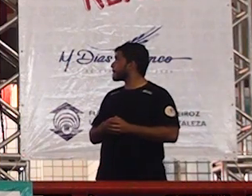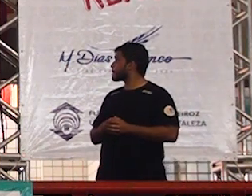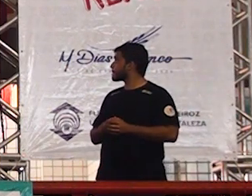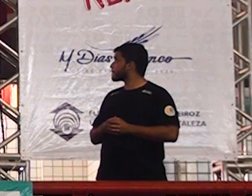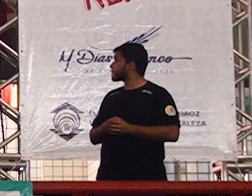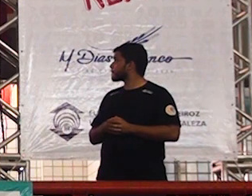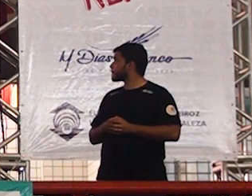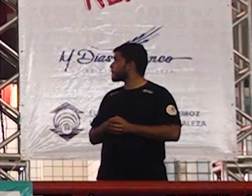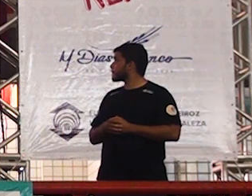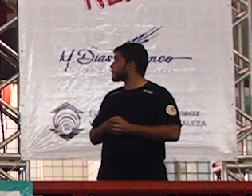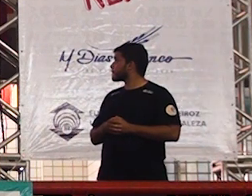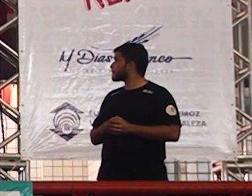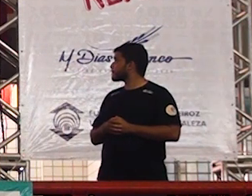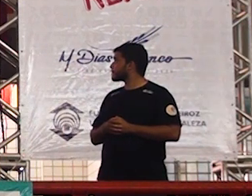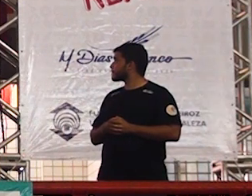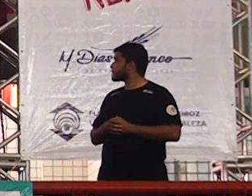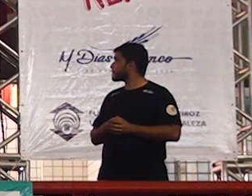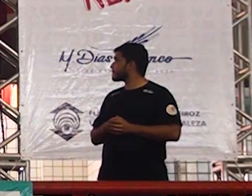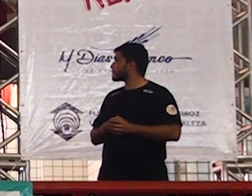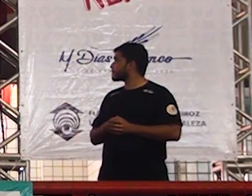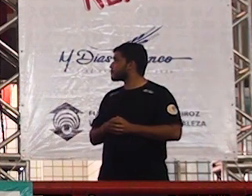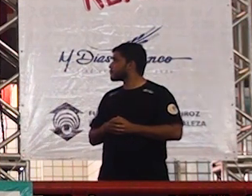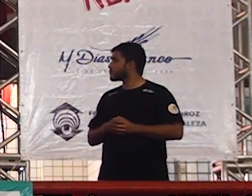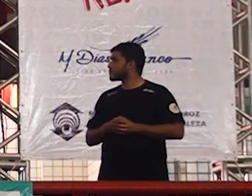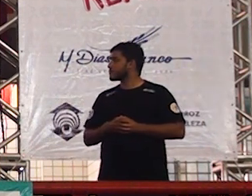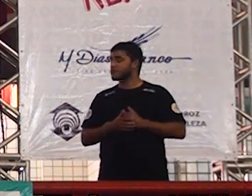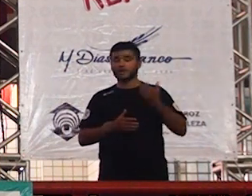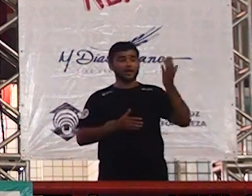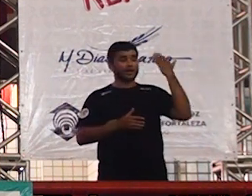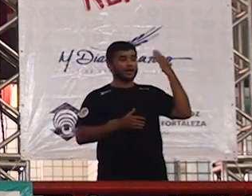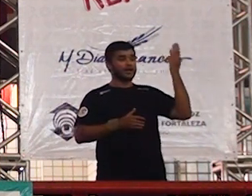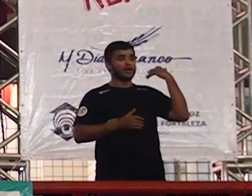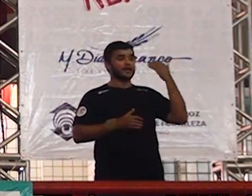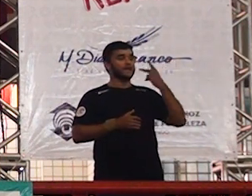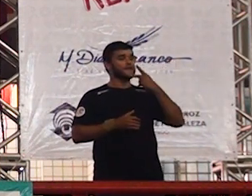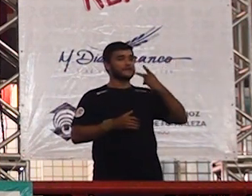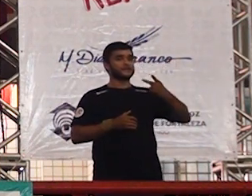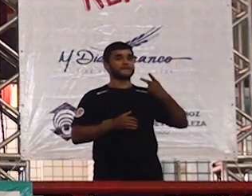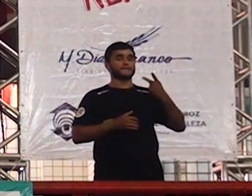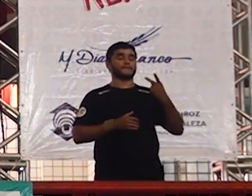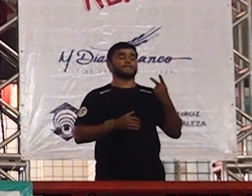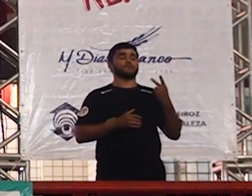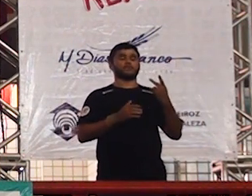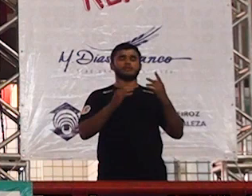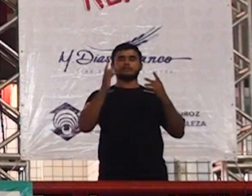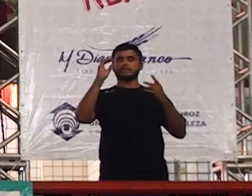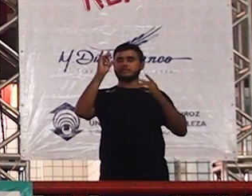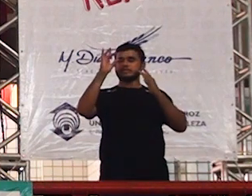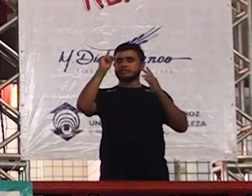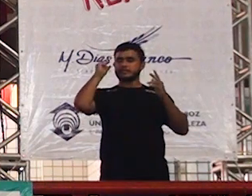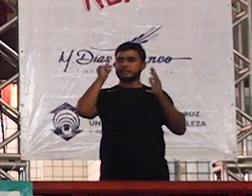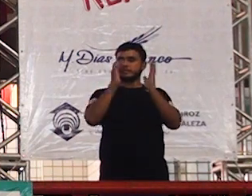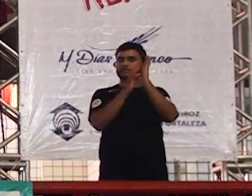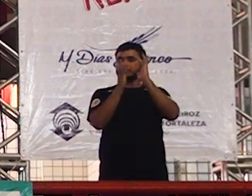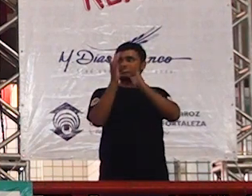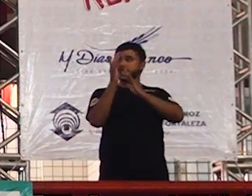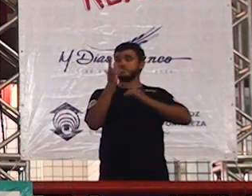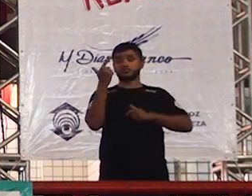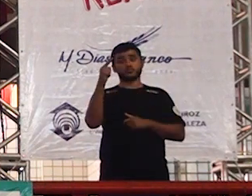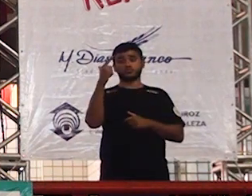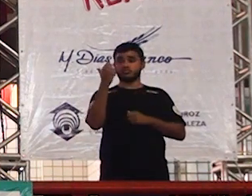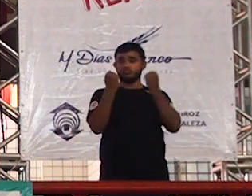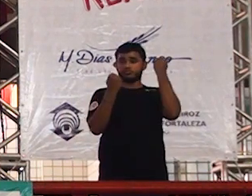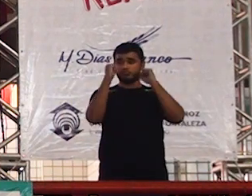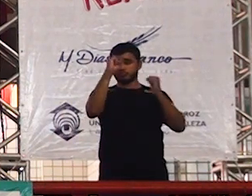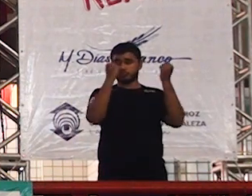Você está vendo aí, ó, na época de Cristo, vírgula, claro, porque está começando com adjunto, você deixou passar, não